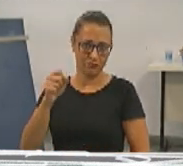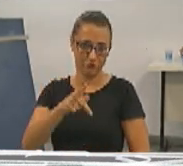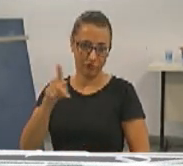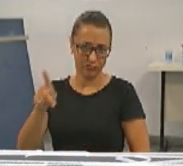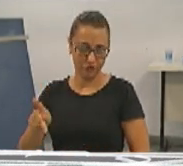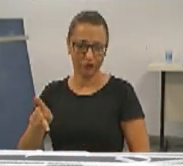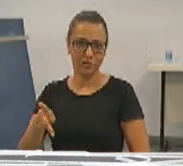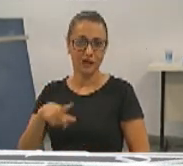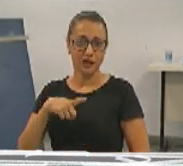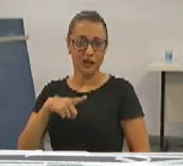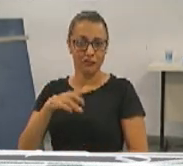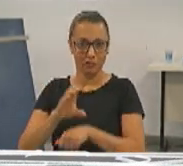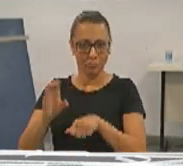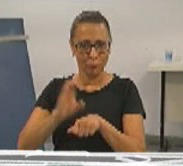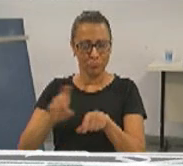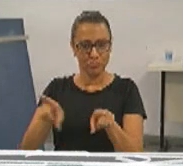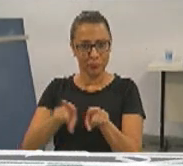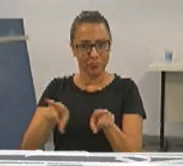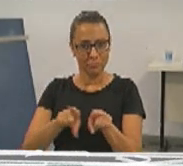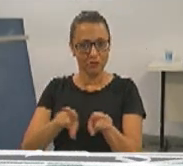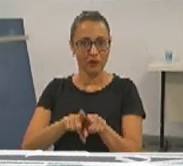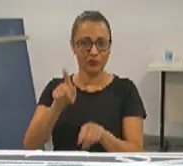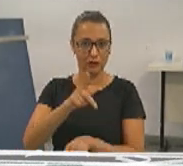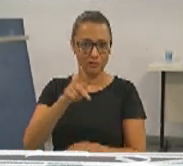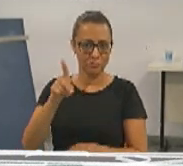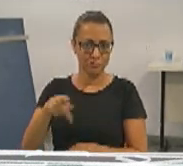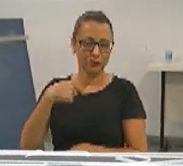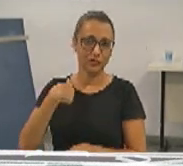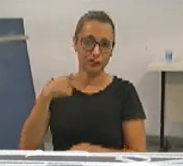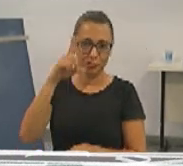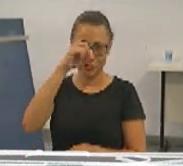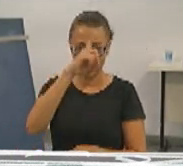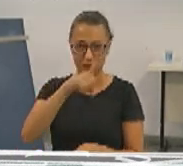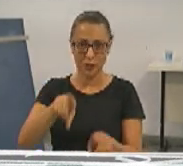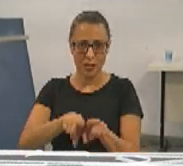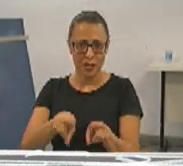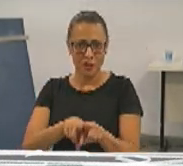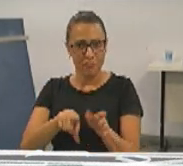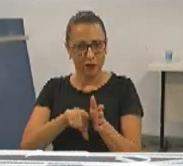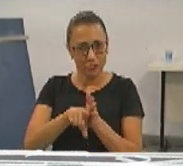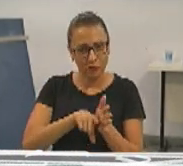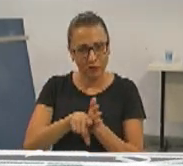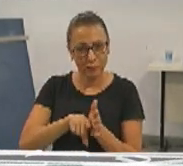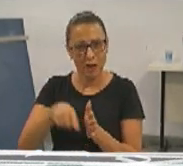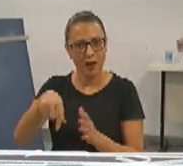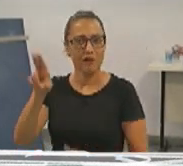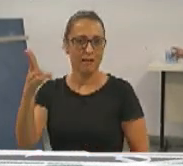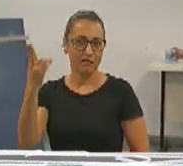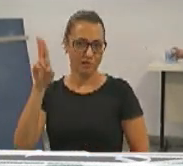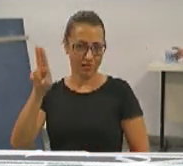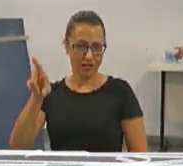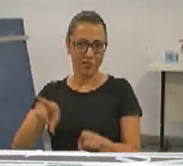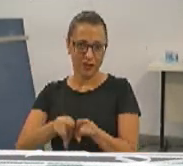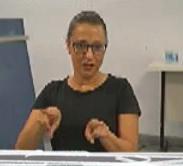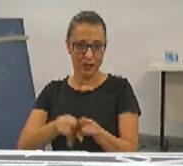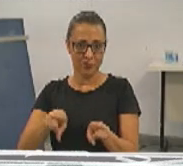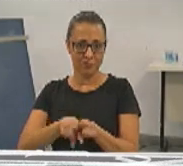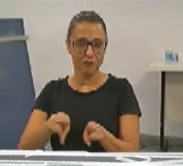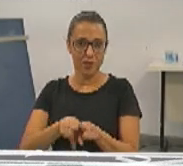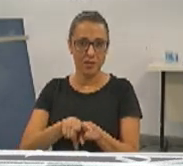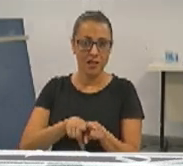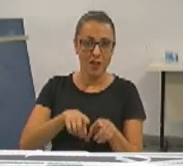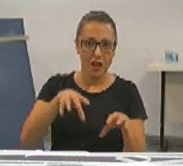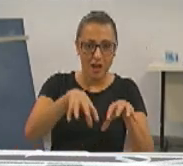fiz um curso de especialização em gestão de hospitais públicos federais, fiz algumas consultorias aqui no HU e assumi a divisão de logística